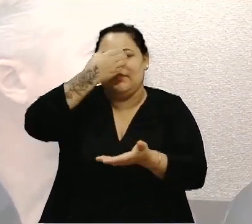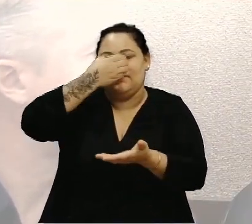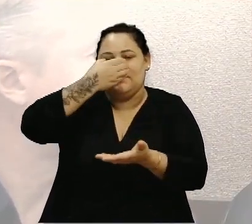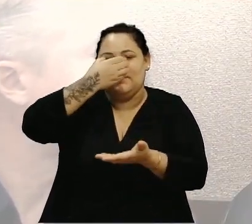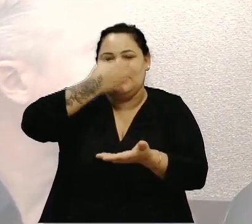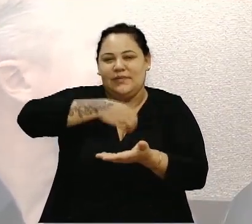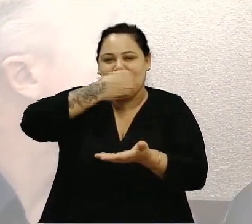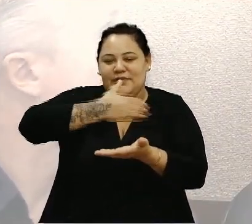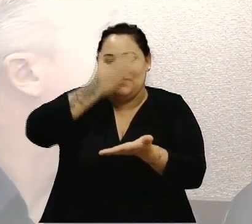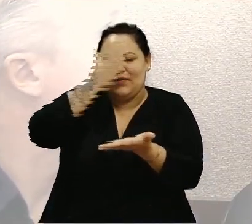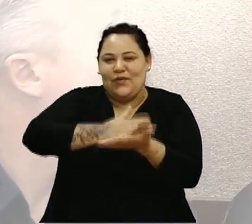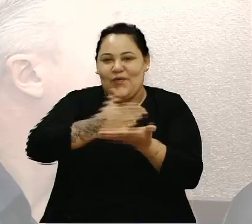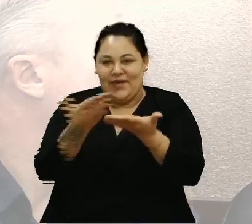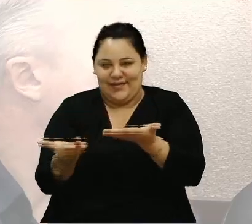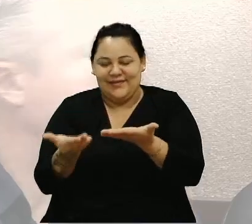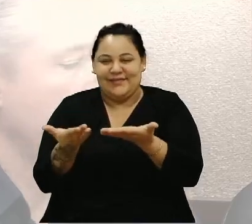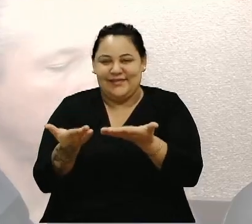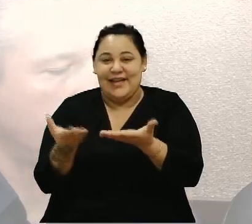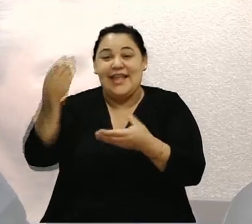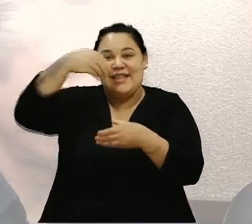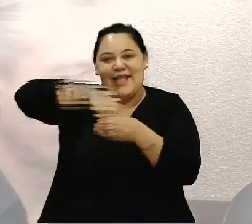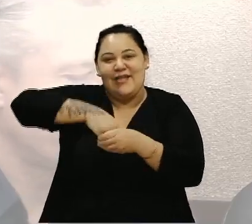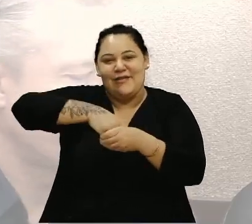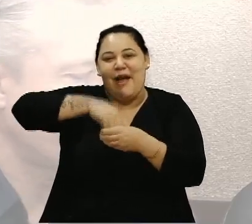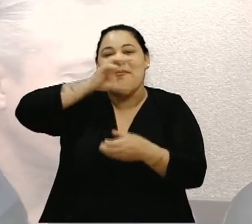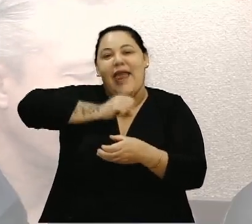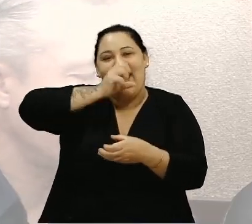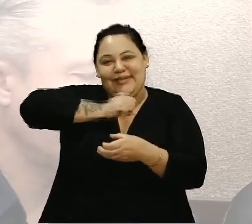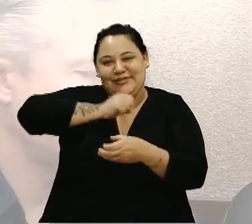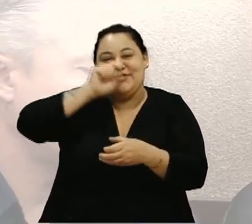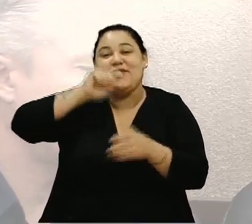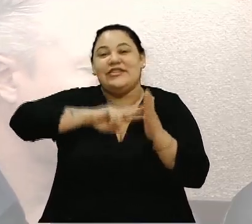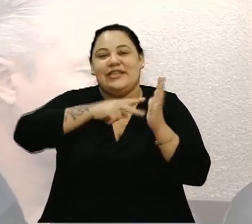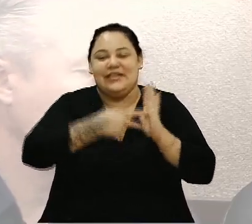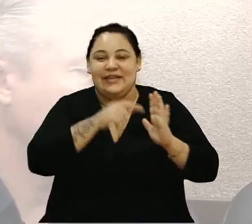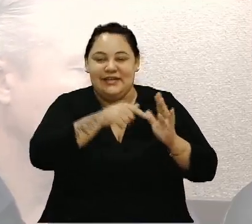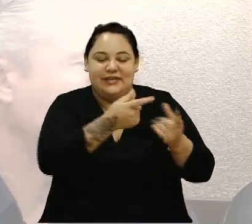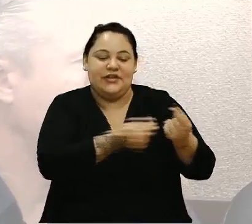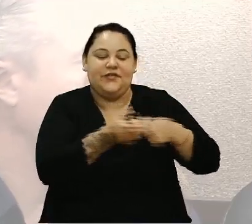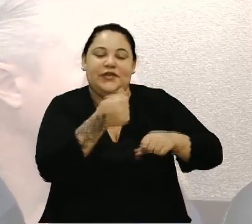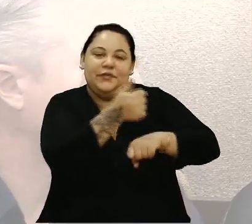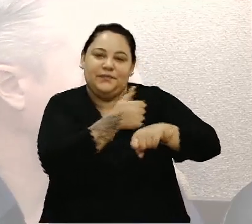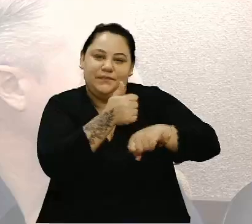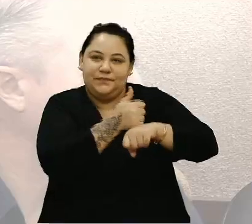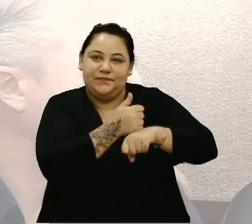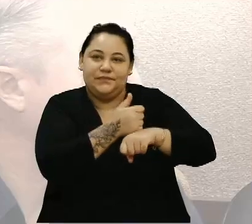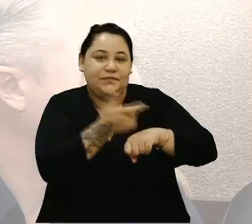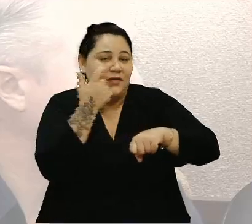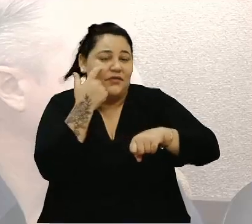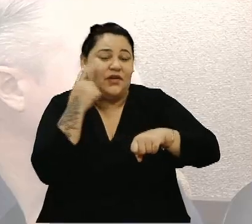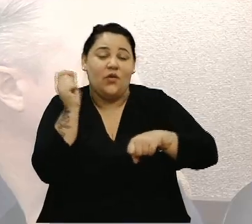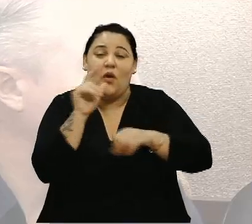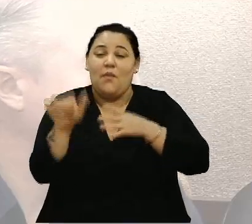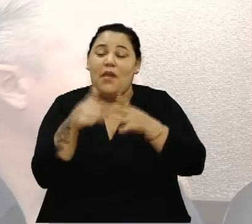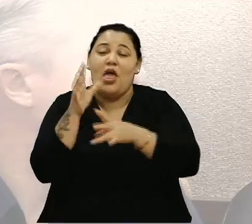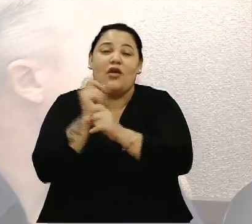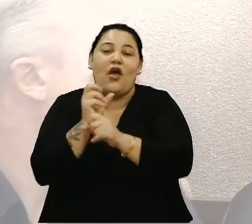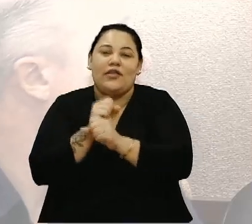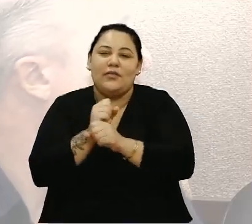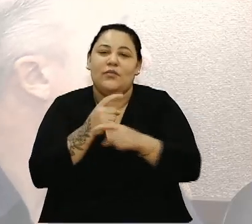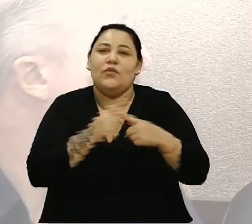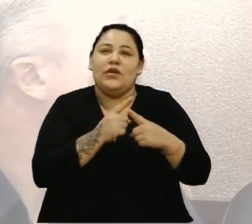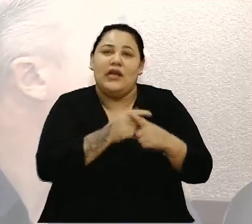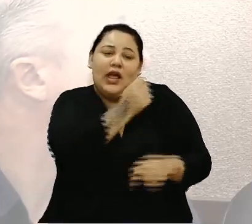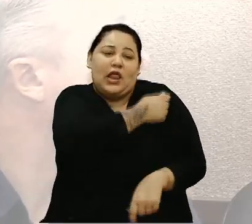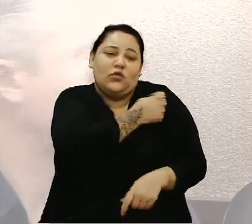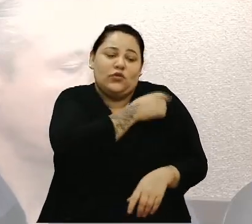uma laranja. O que diz esse livro? Esse economista fez uma pesquisa para ver qual é a melhor nota, por que alguns alunos têm